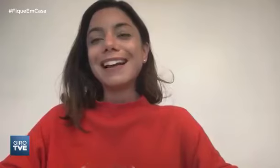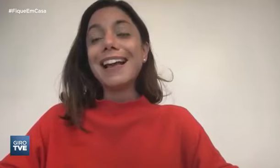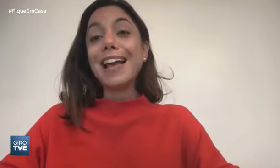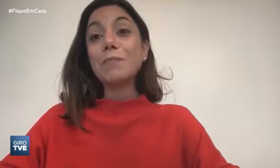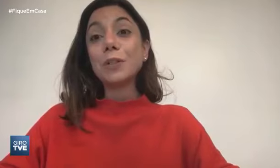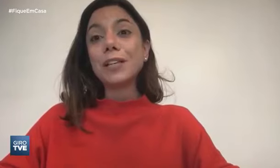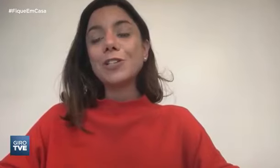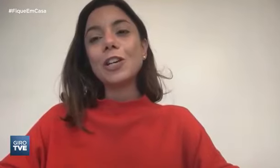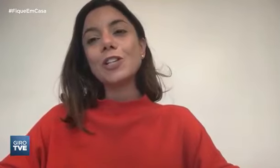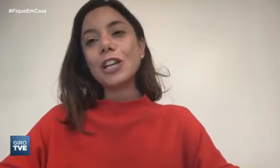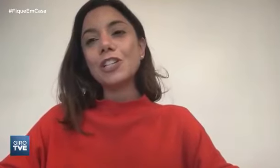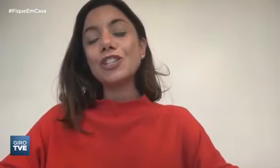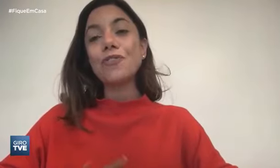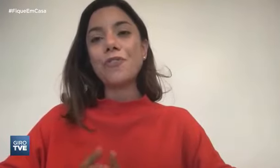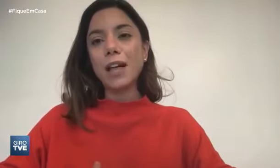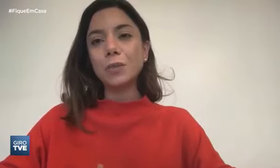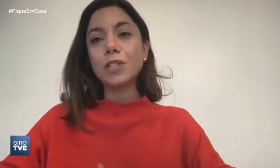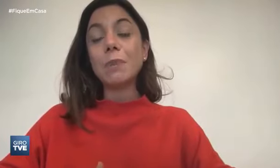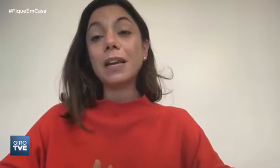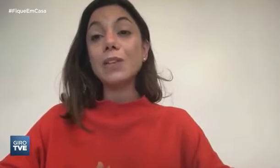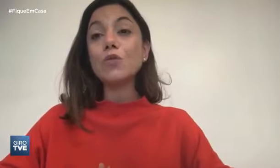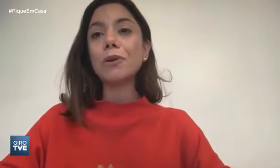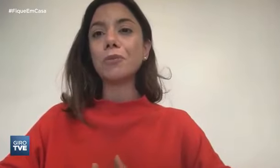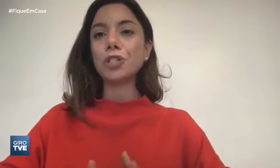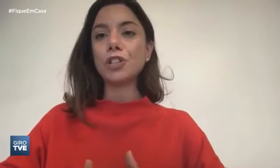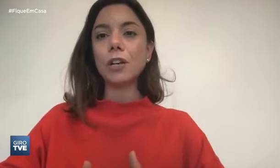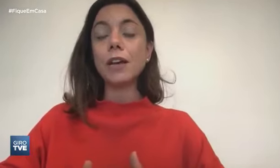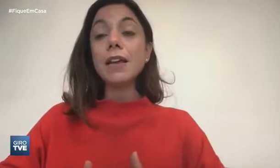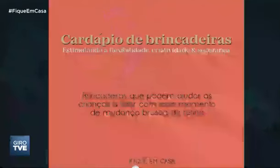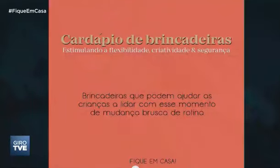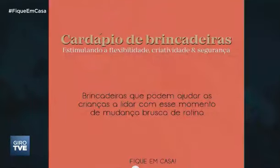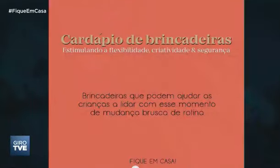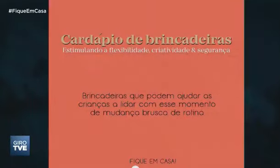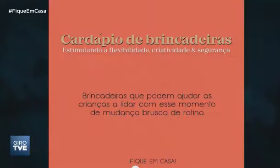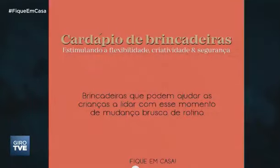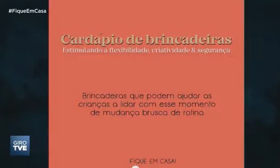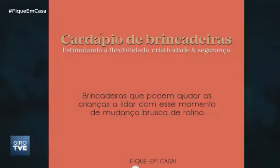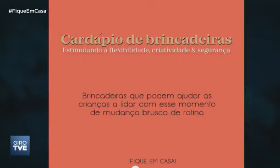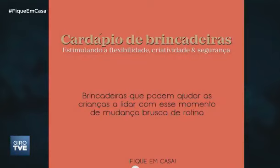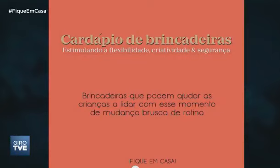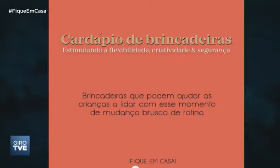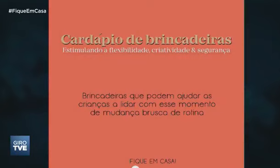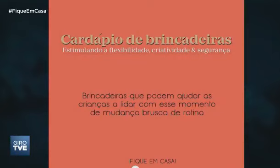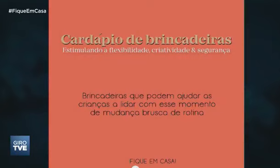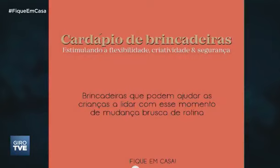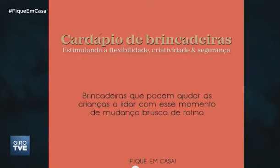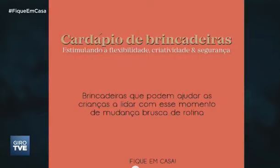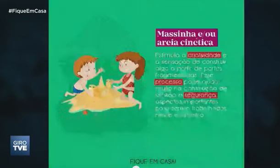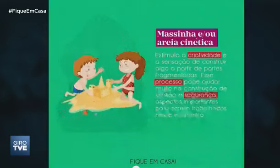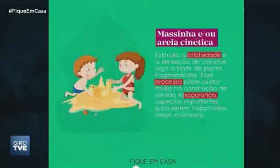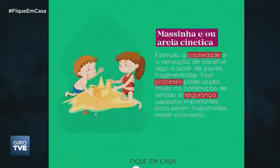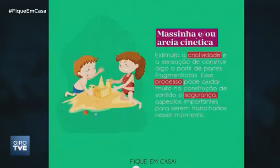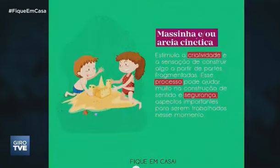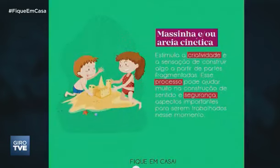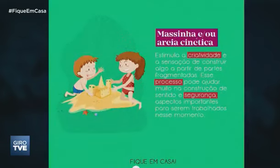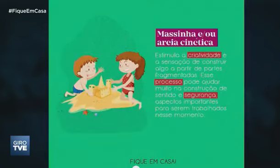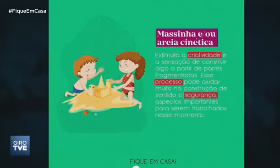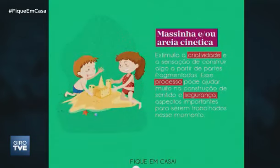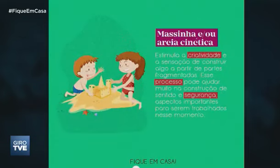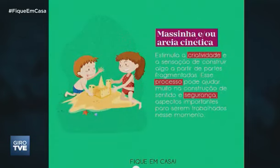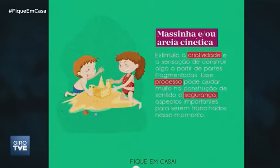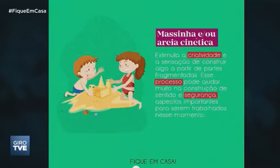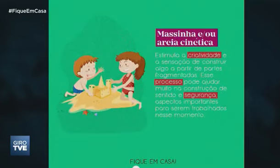né é importante que a gente de fato estabeleça uma rotina inclua nessa rotina atividades que